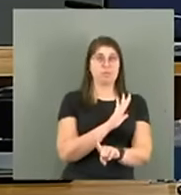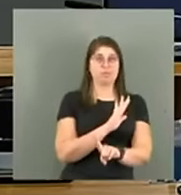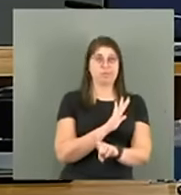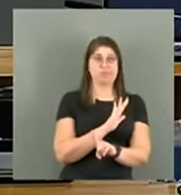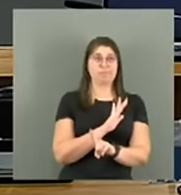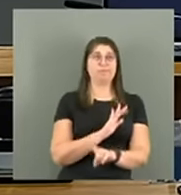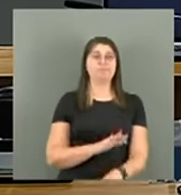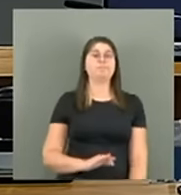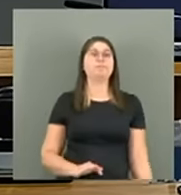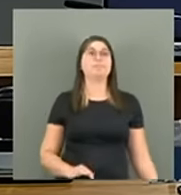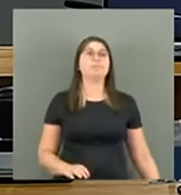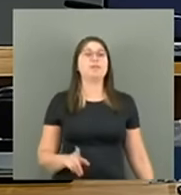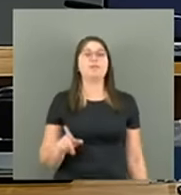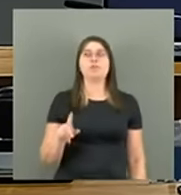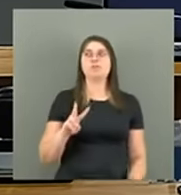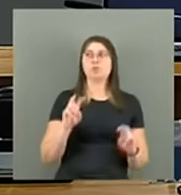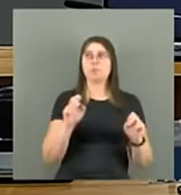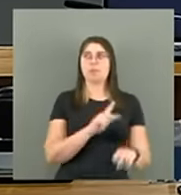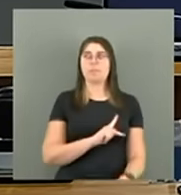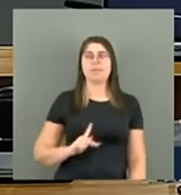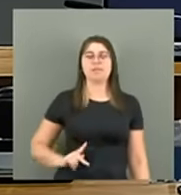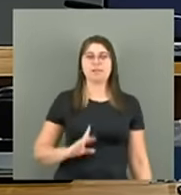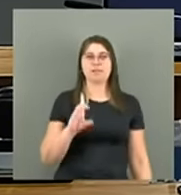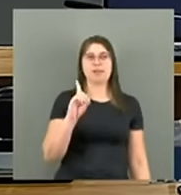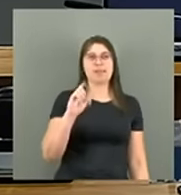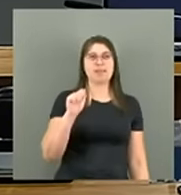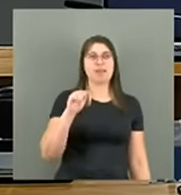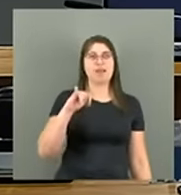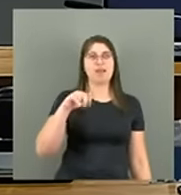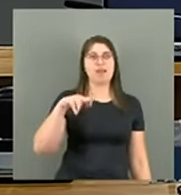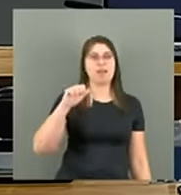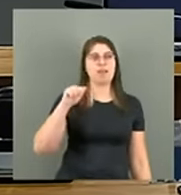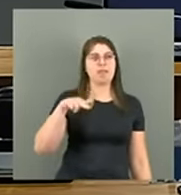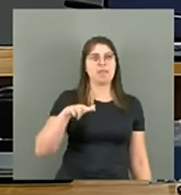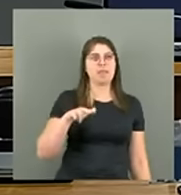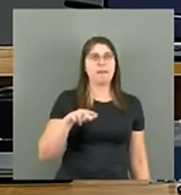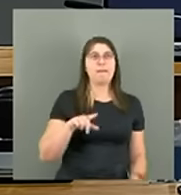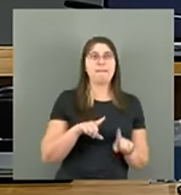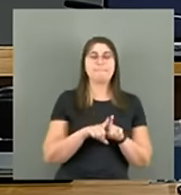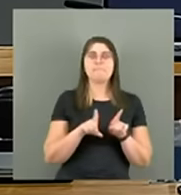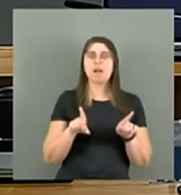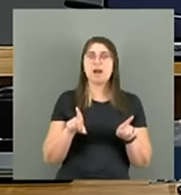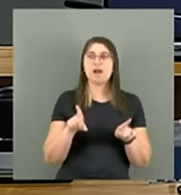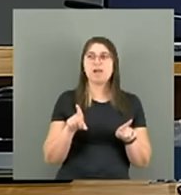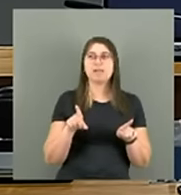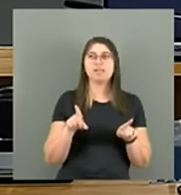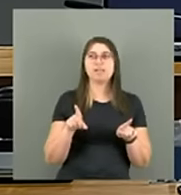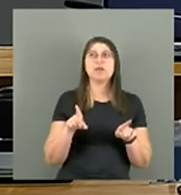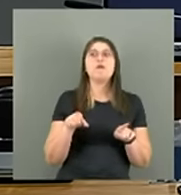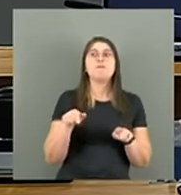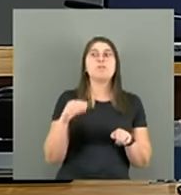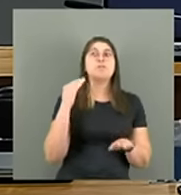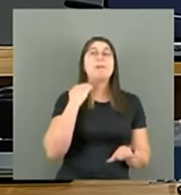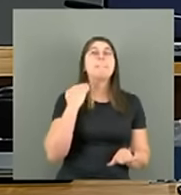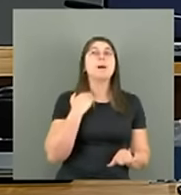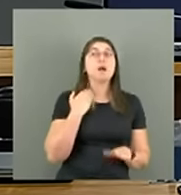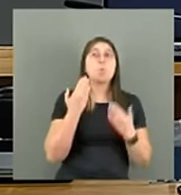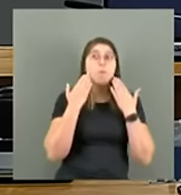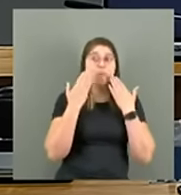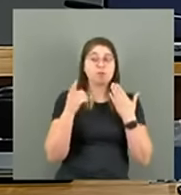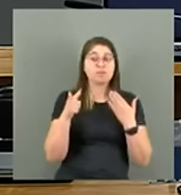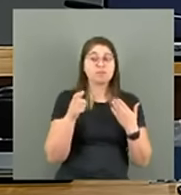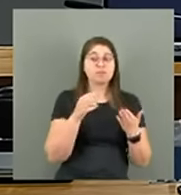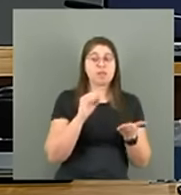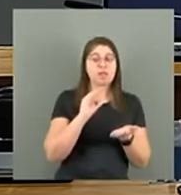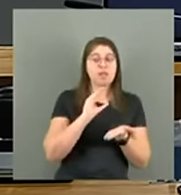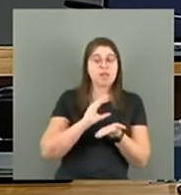falando da presidente Daiana Feitosa, seu sigilo bancário consta 8 transferências de valores para a senhora Daiana